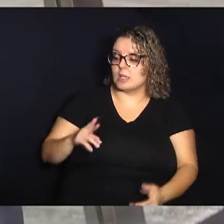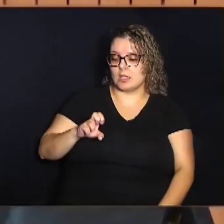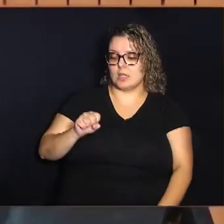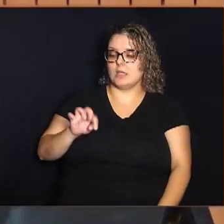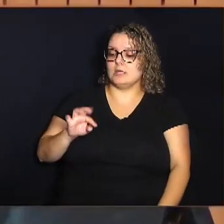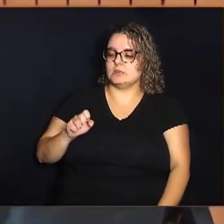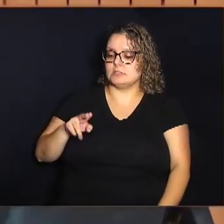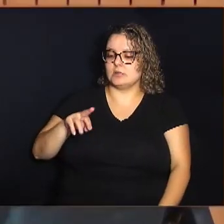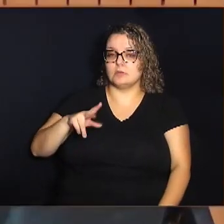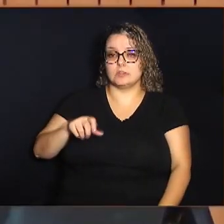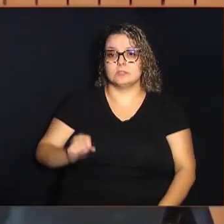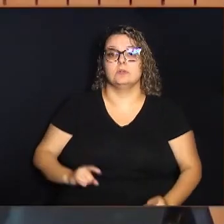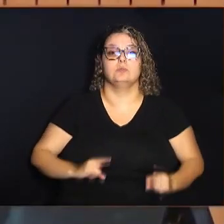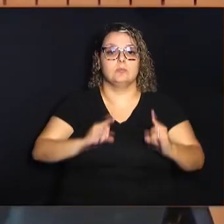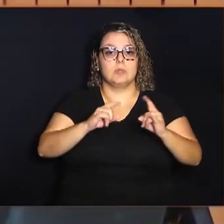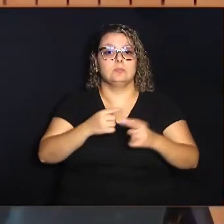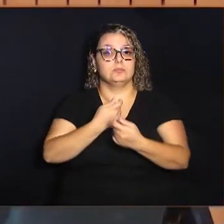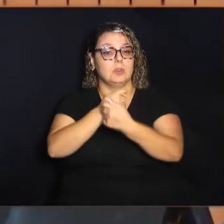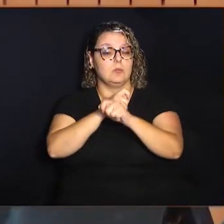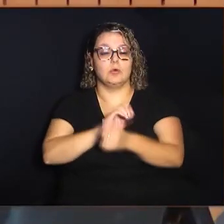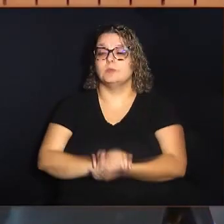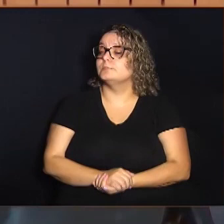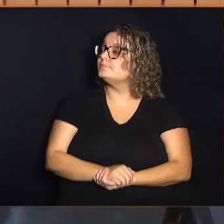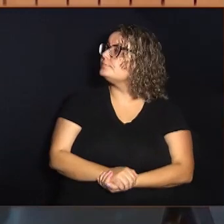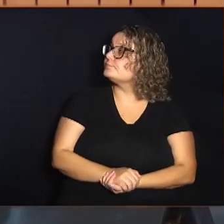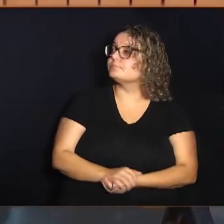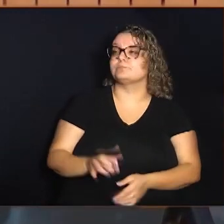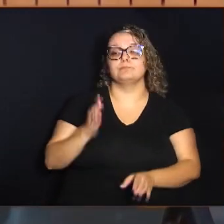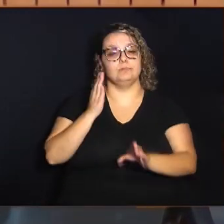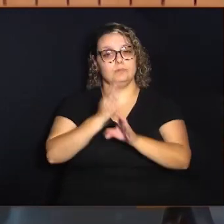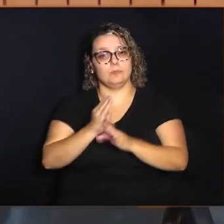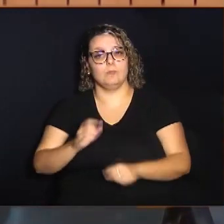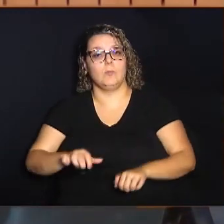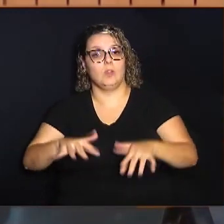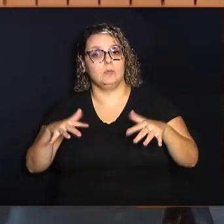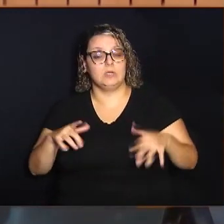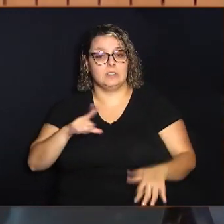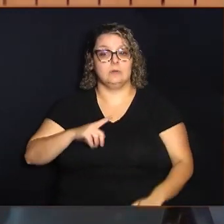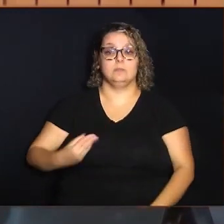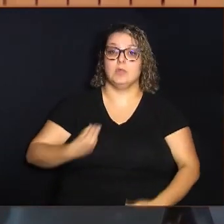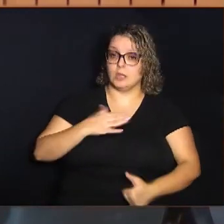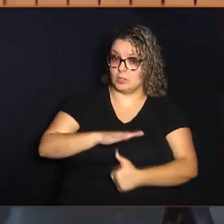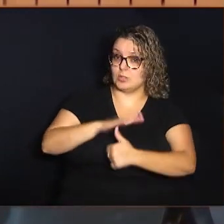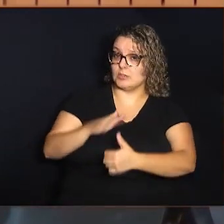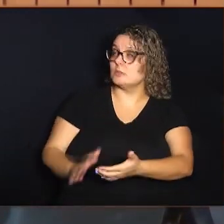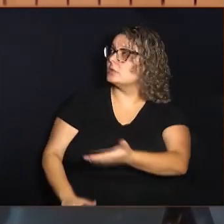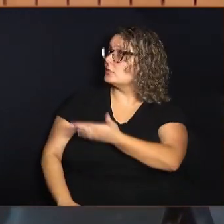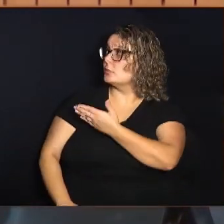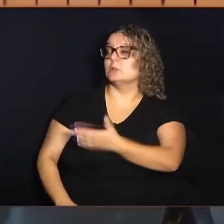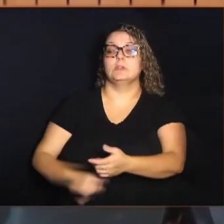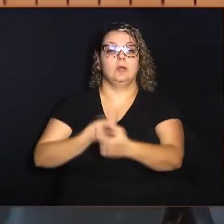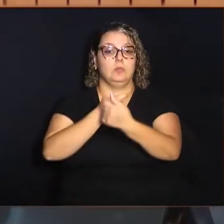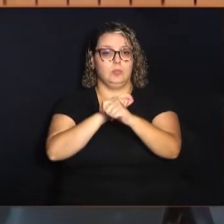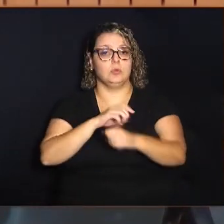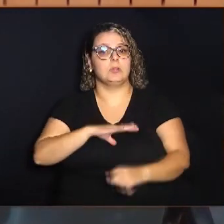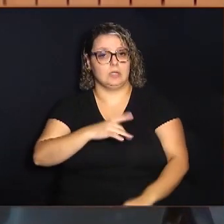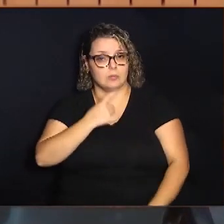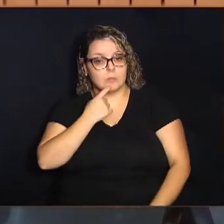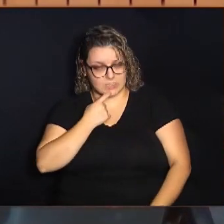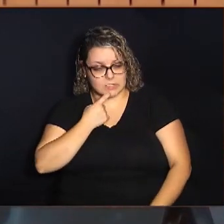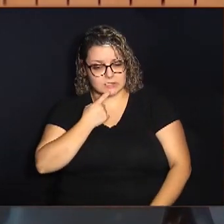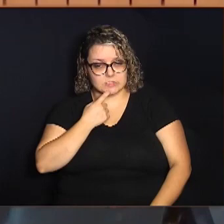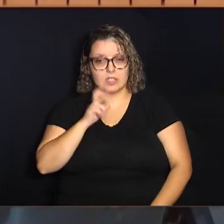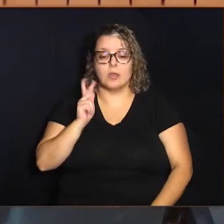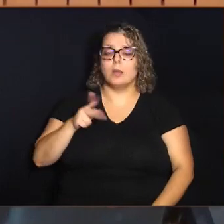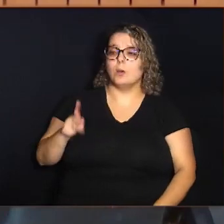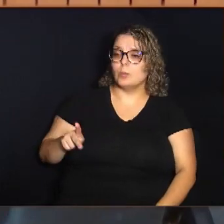prédio da PUC. O encontro no plenário da Casa de Leis contou com a presença do reitor da PUC Campinas, o